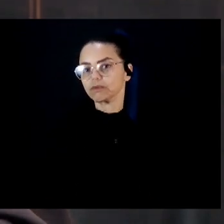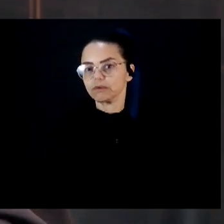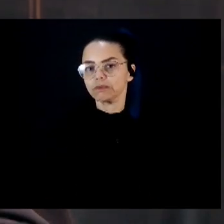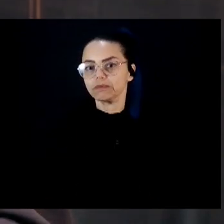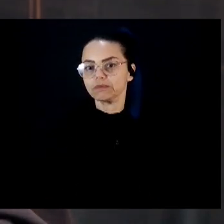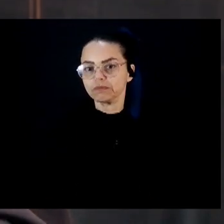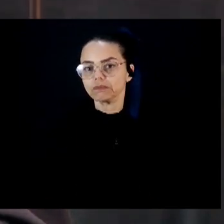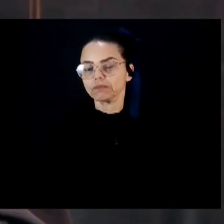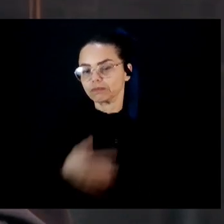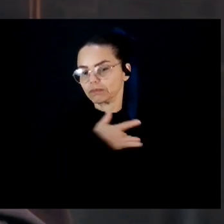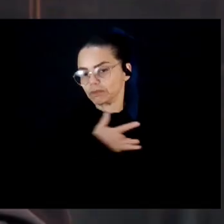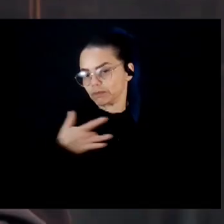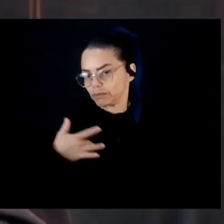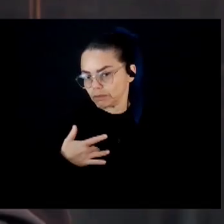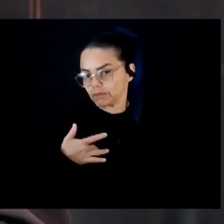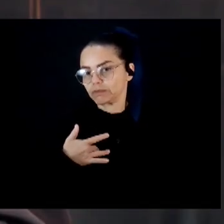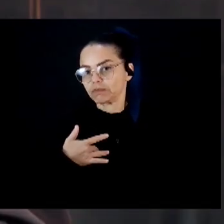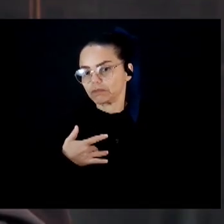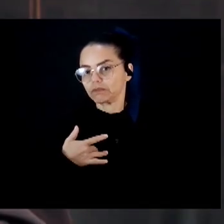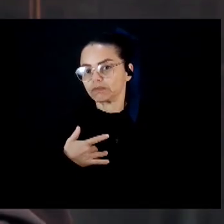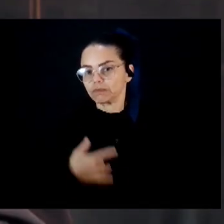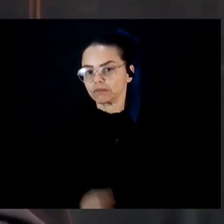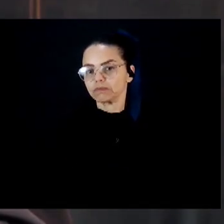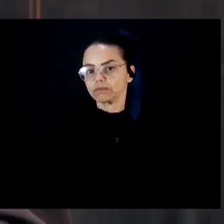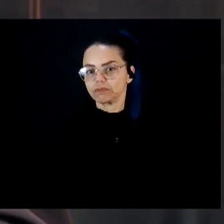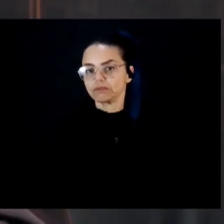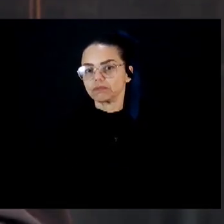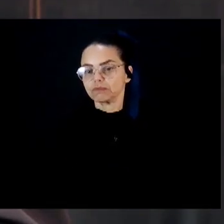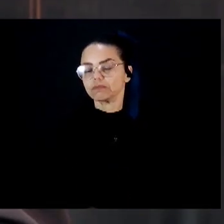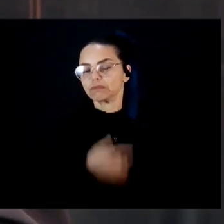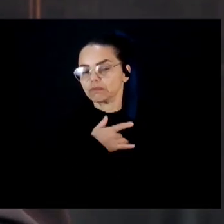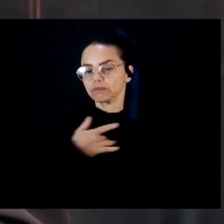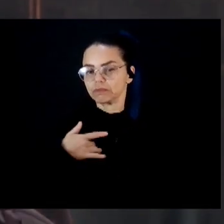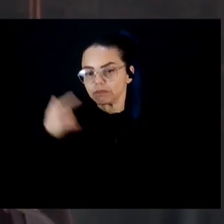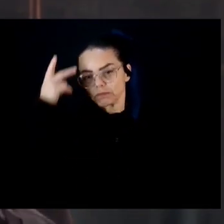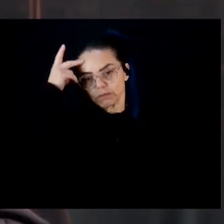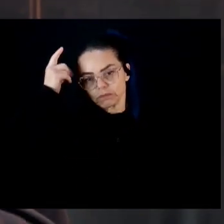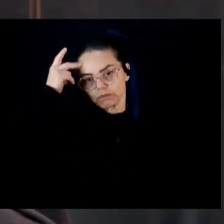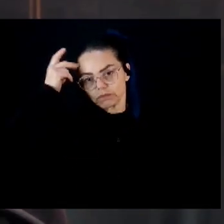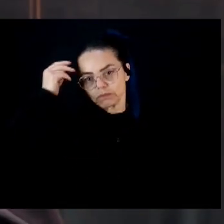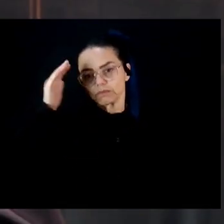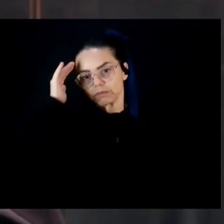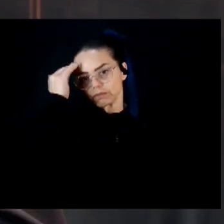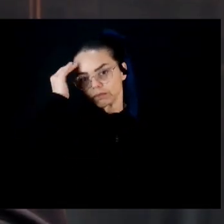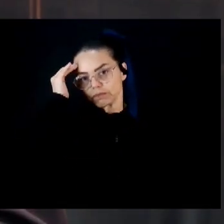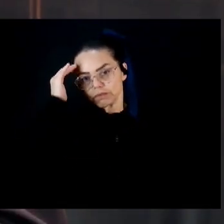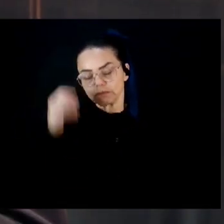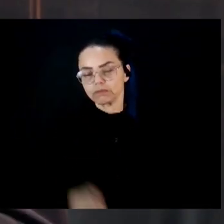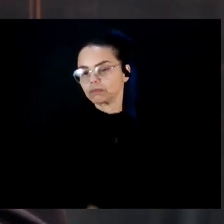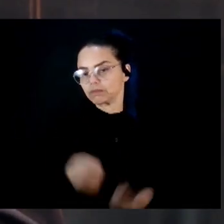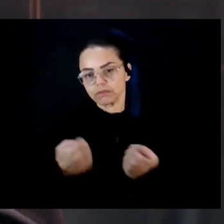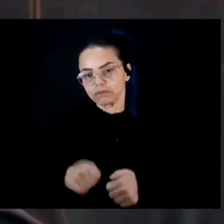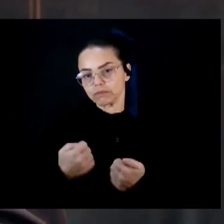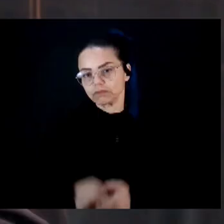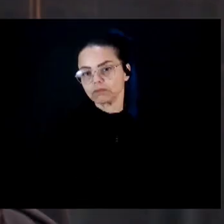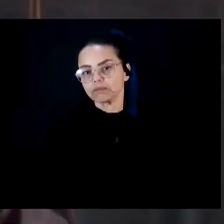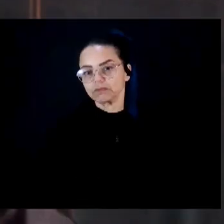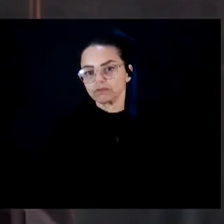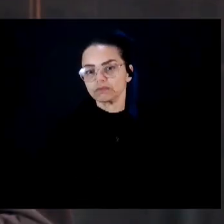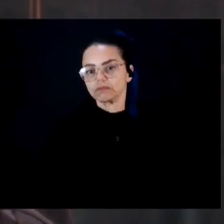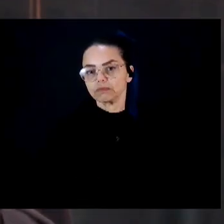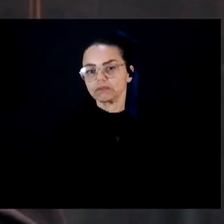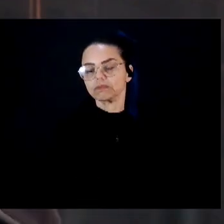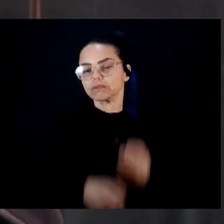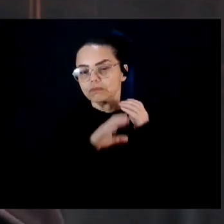saúde regular. E aí, quando ele está numa saúde regular, a gente entende que ele não vai precisar dessa suplementação de